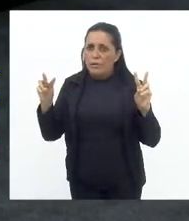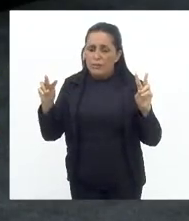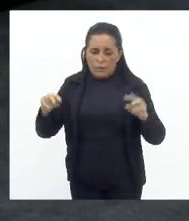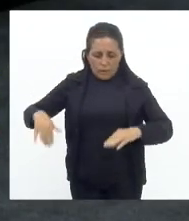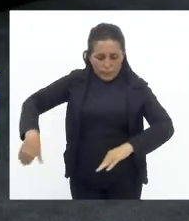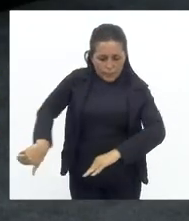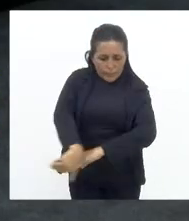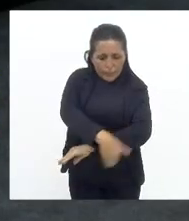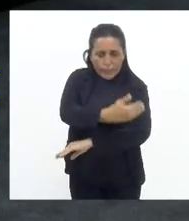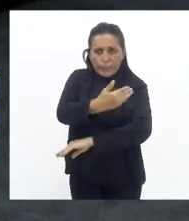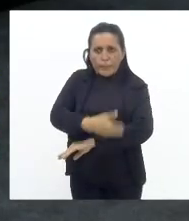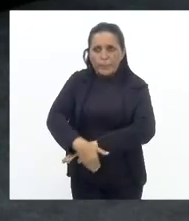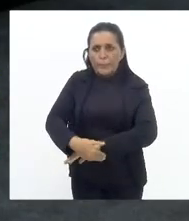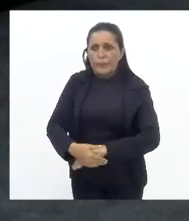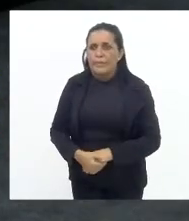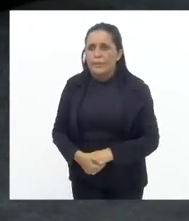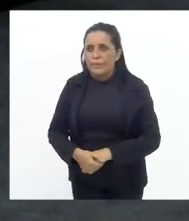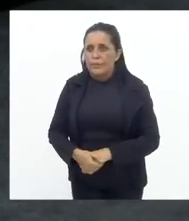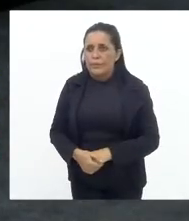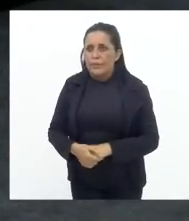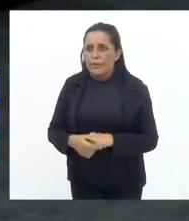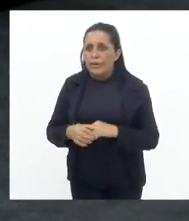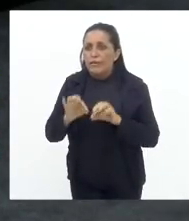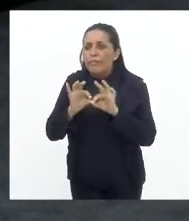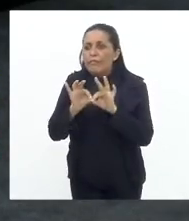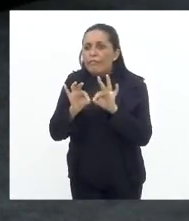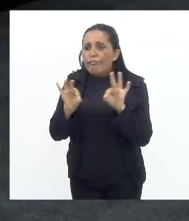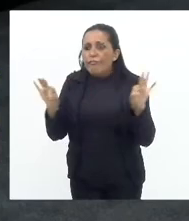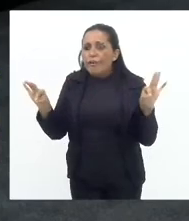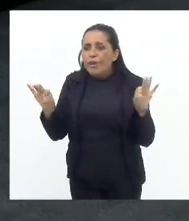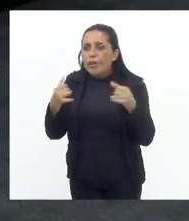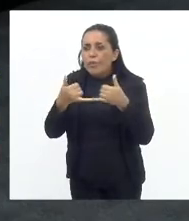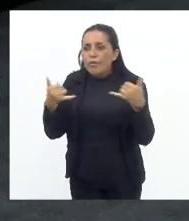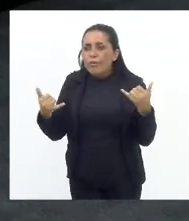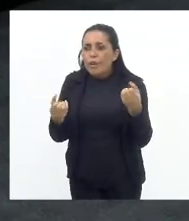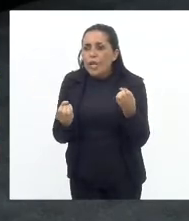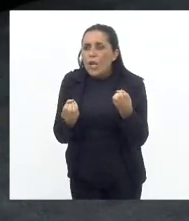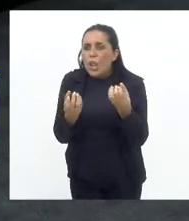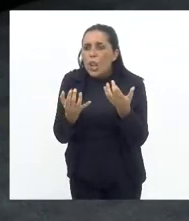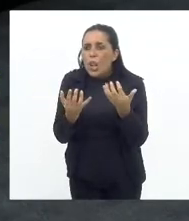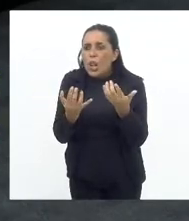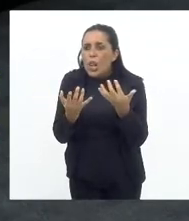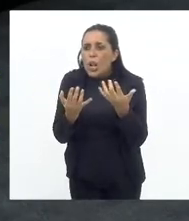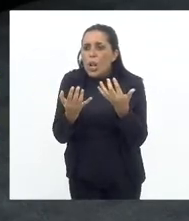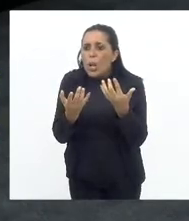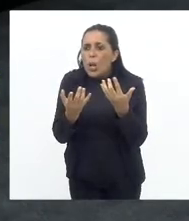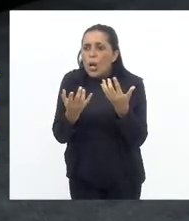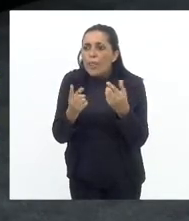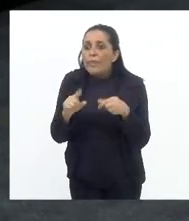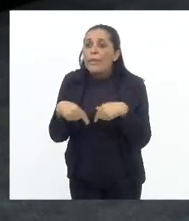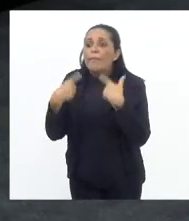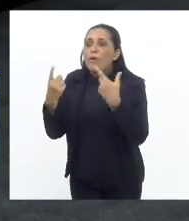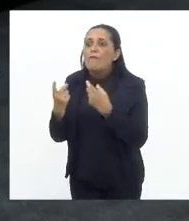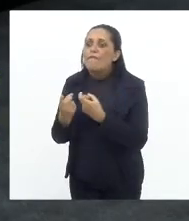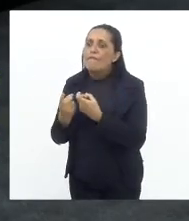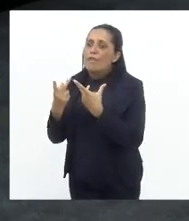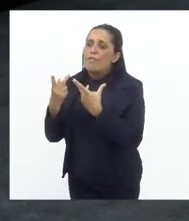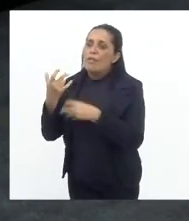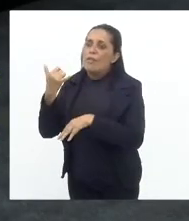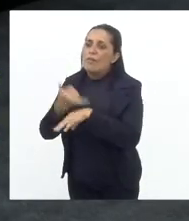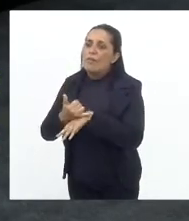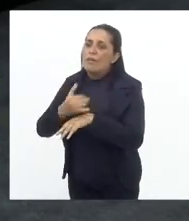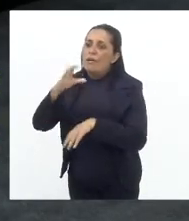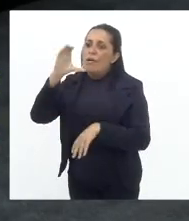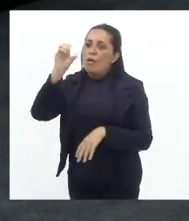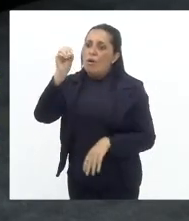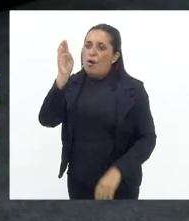periferia queimando fio em plena luz do dia para depois vender o tal do